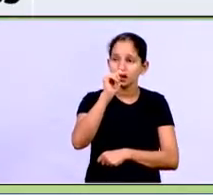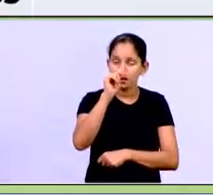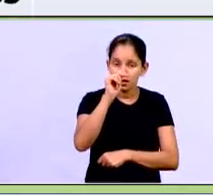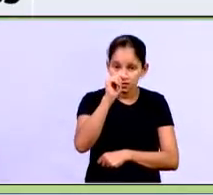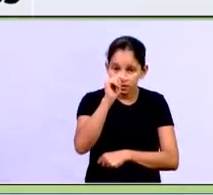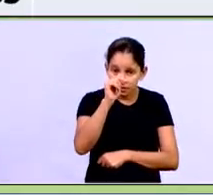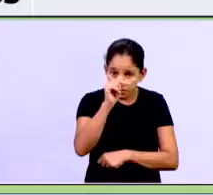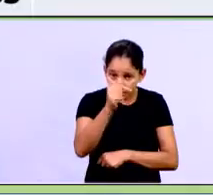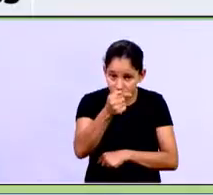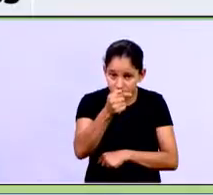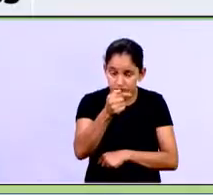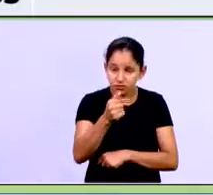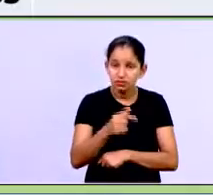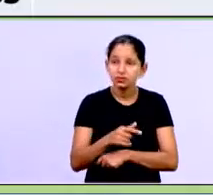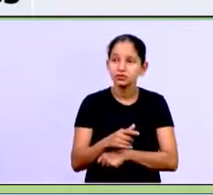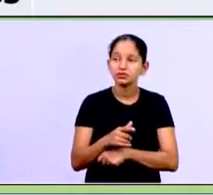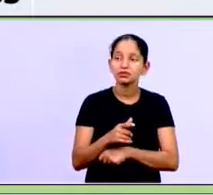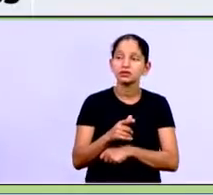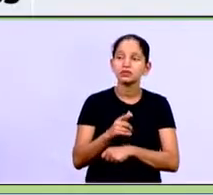7.845,29.